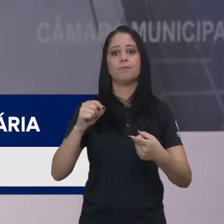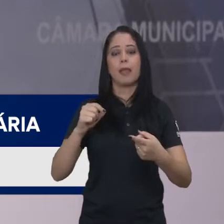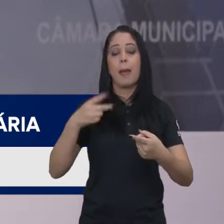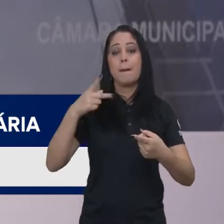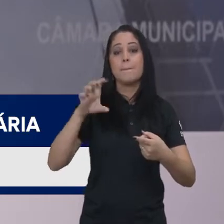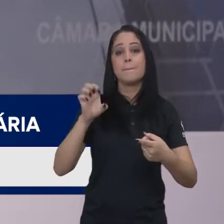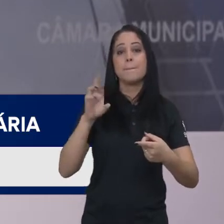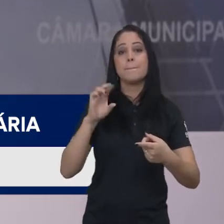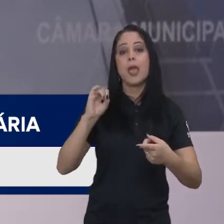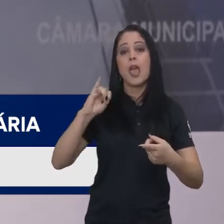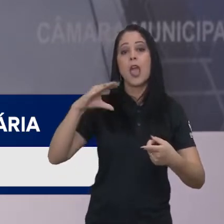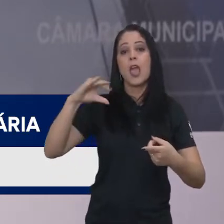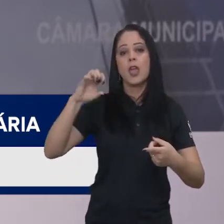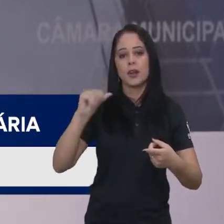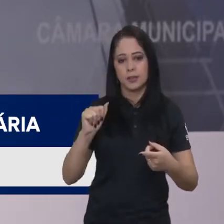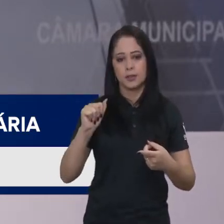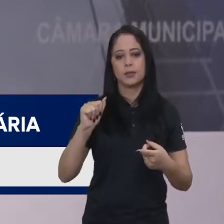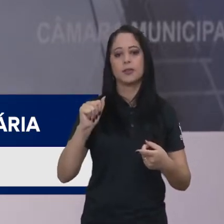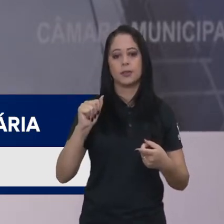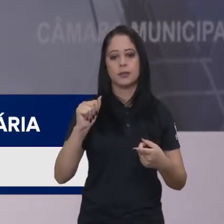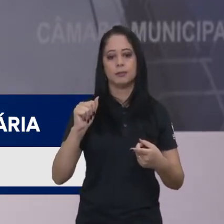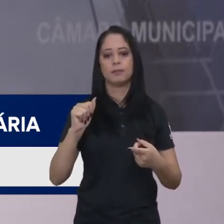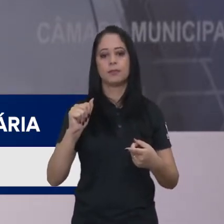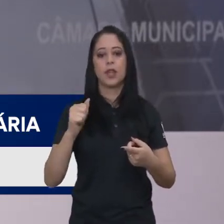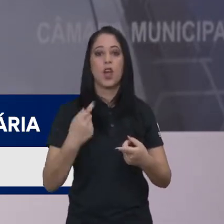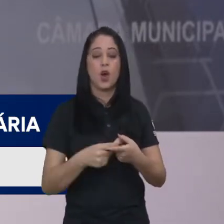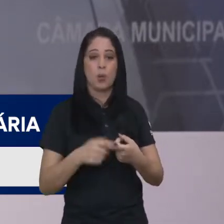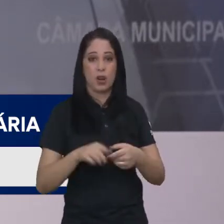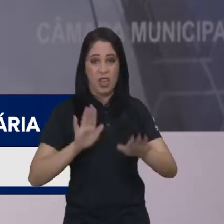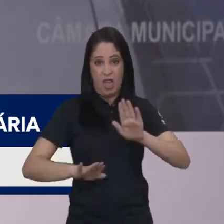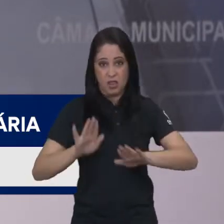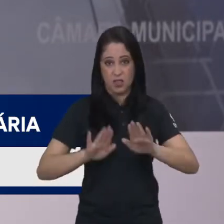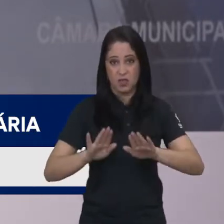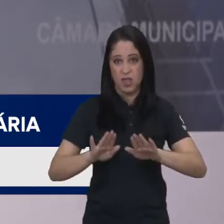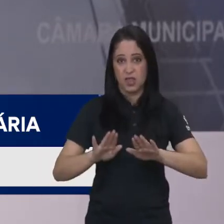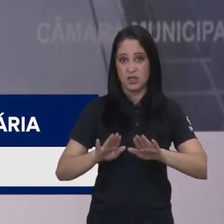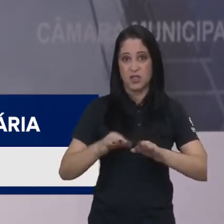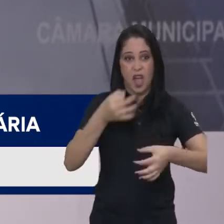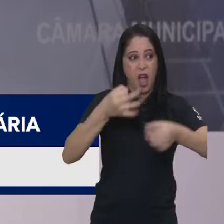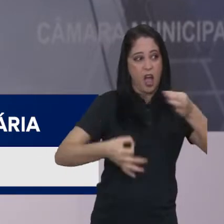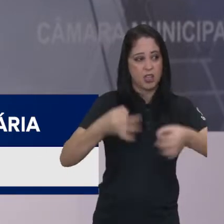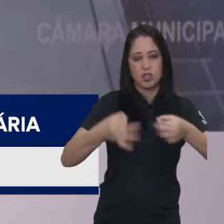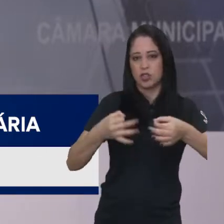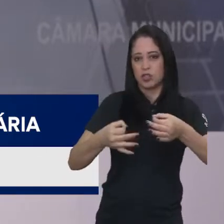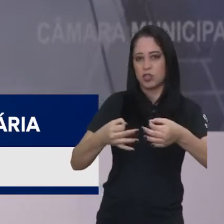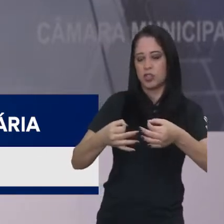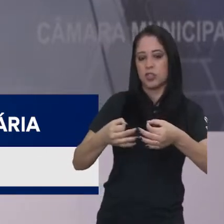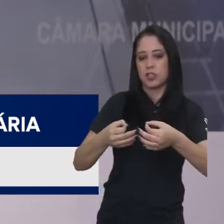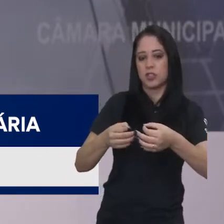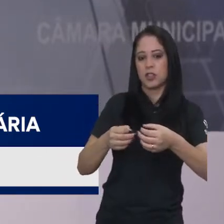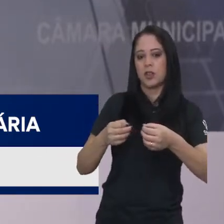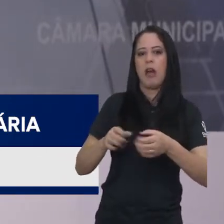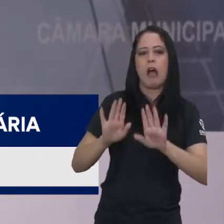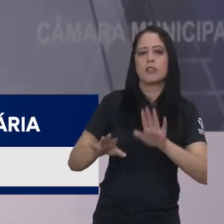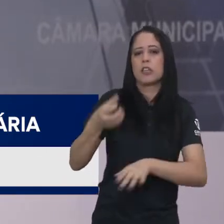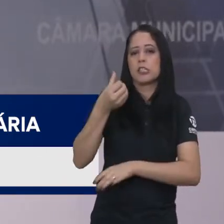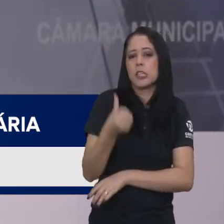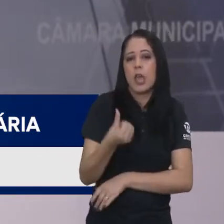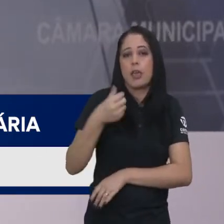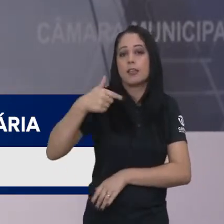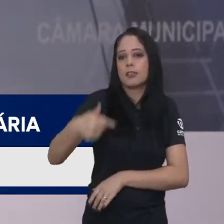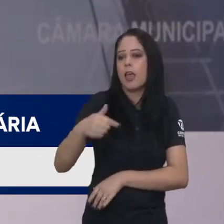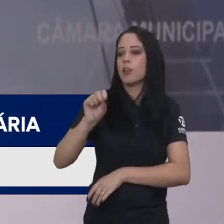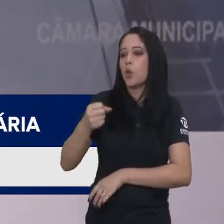O município entra com a ação e entra já com o recurso, porque é negado a questão de pagamento da perícia. E tem sido arbitrado em cada processo, 6,